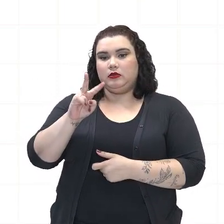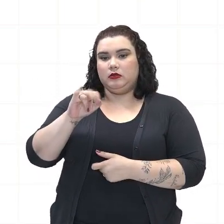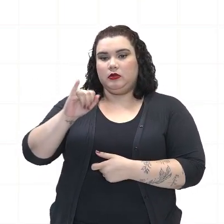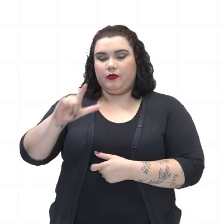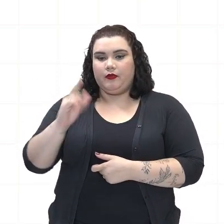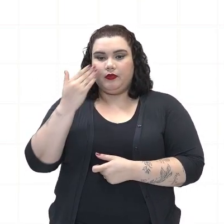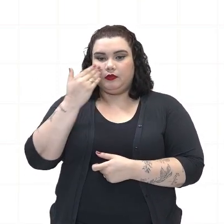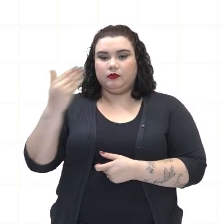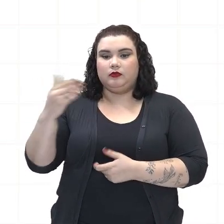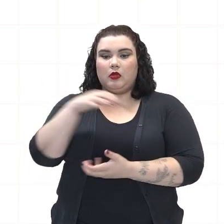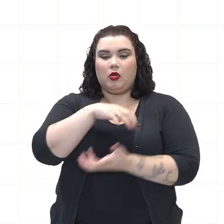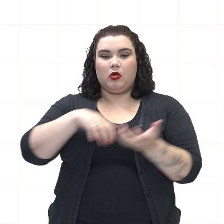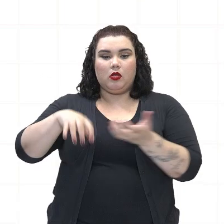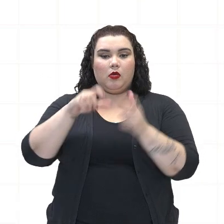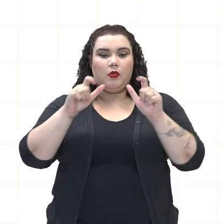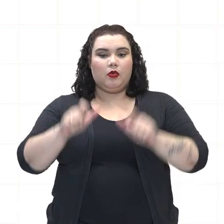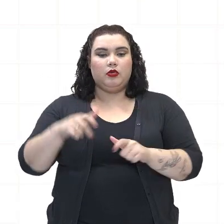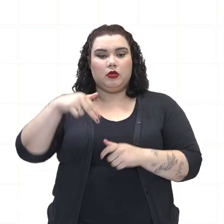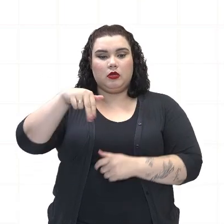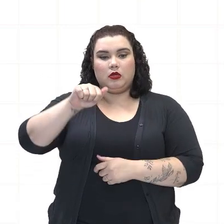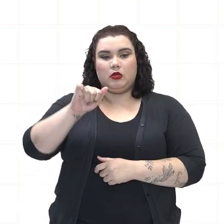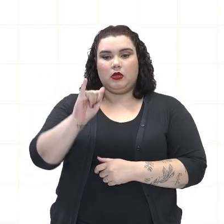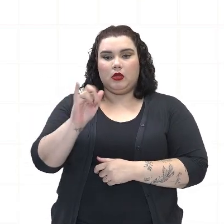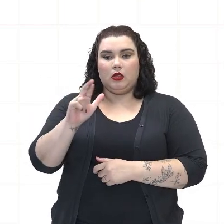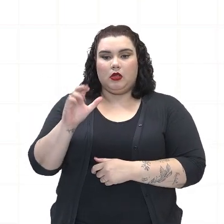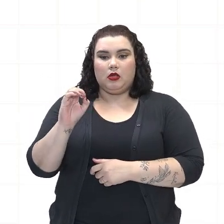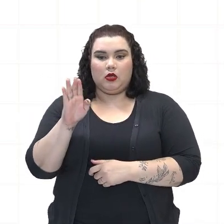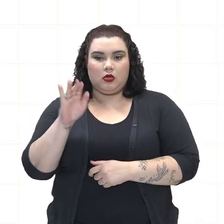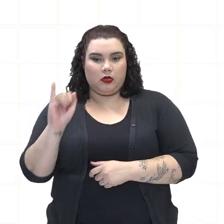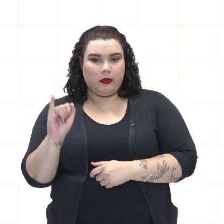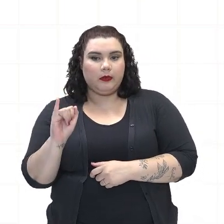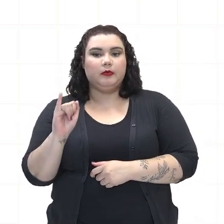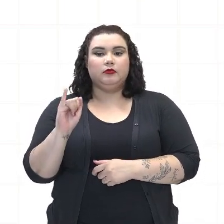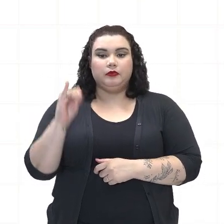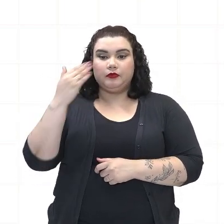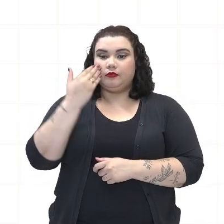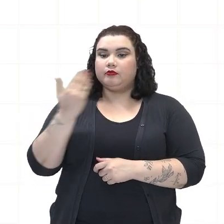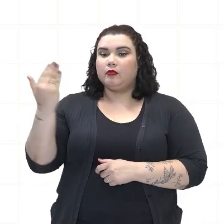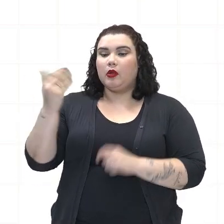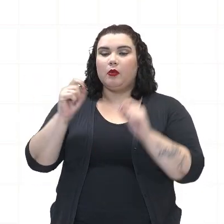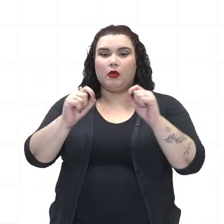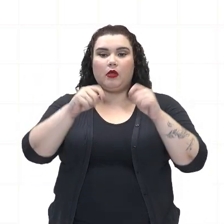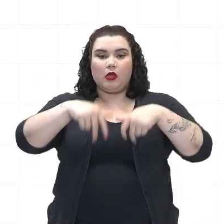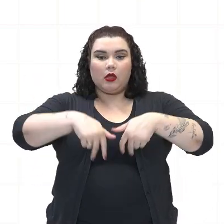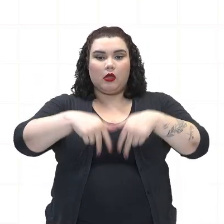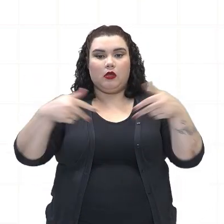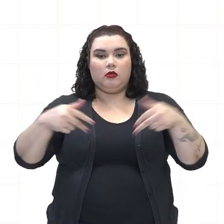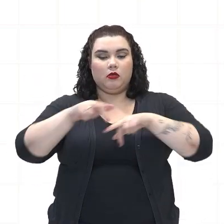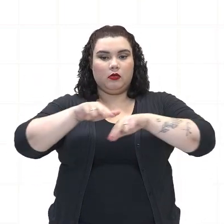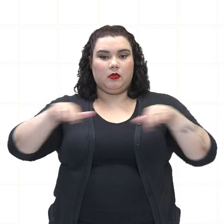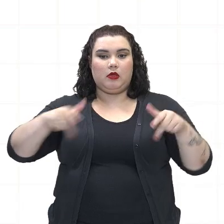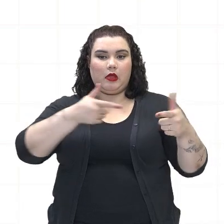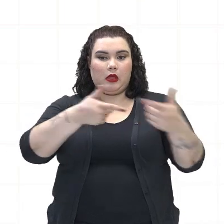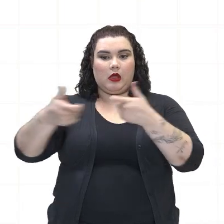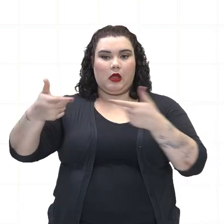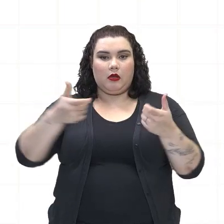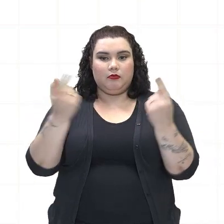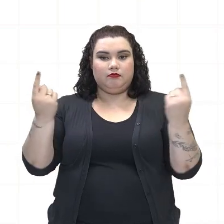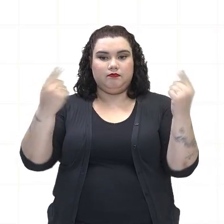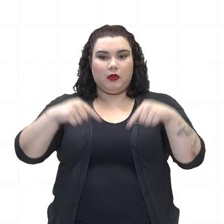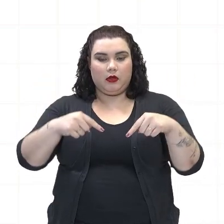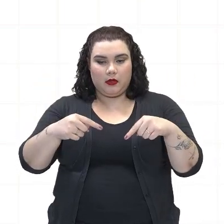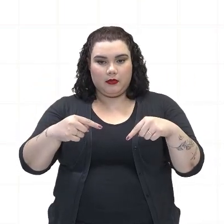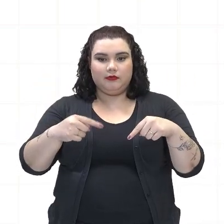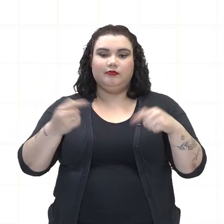conflito em Nairobi, né, no Quênia, onde você tem etnias diferentes batalhando entre si.